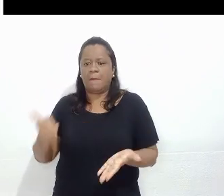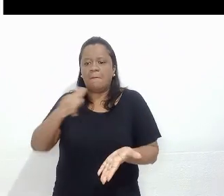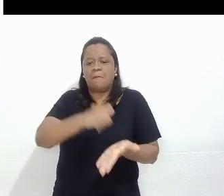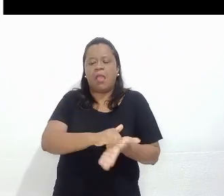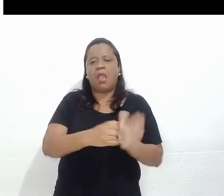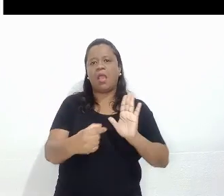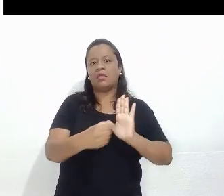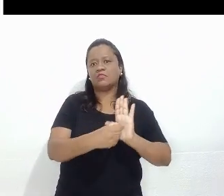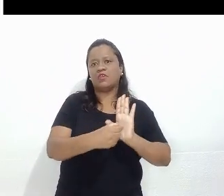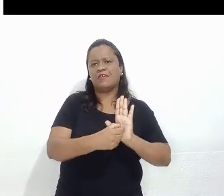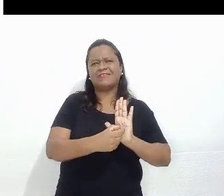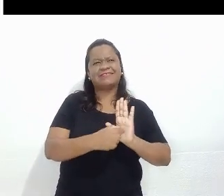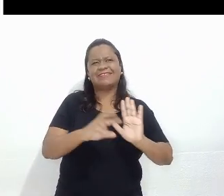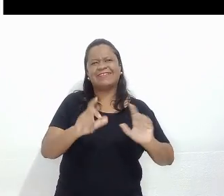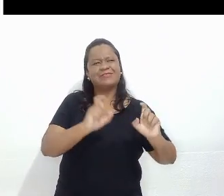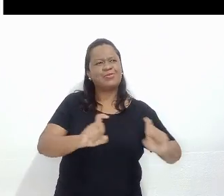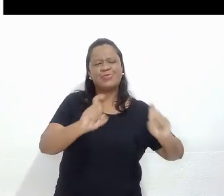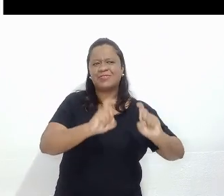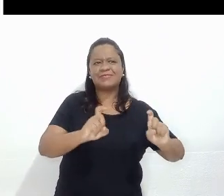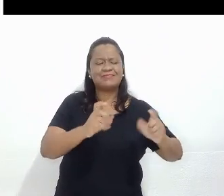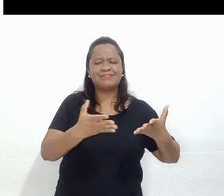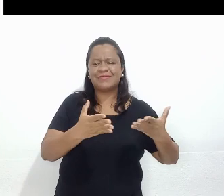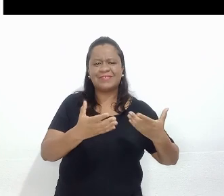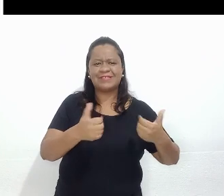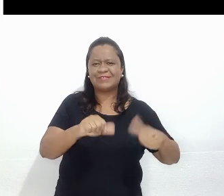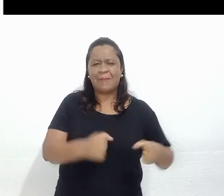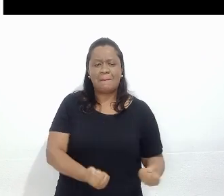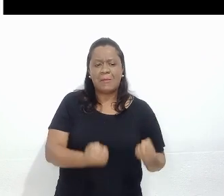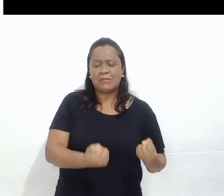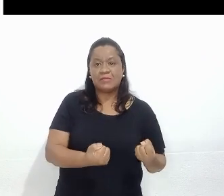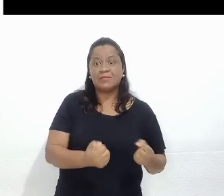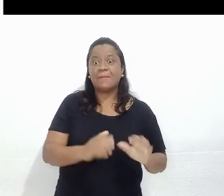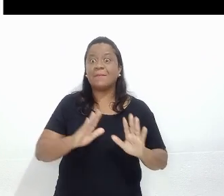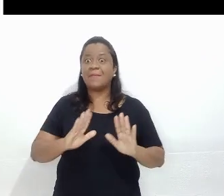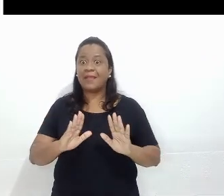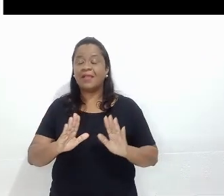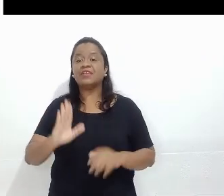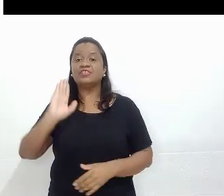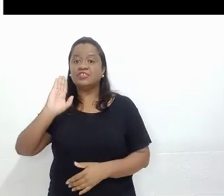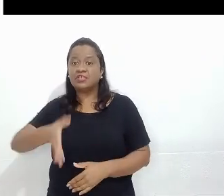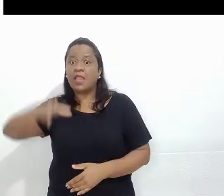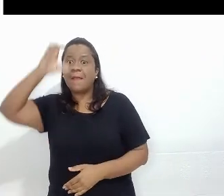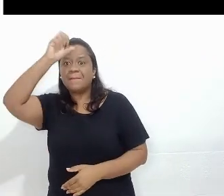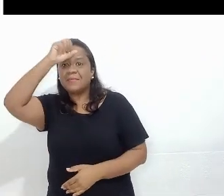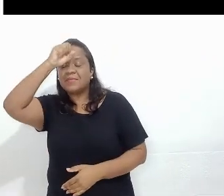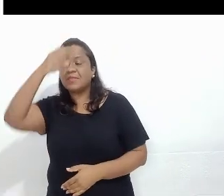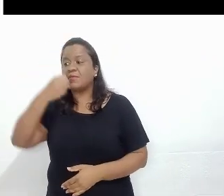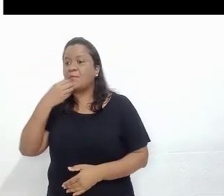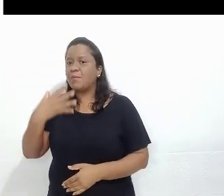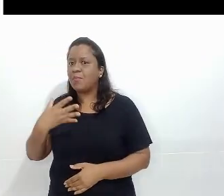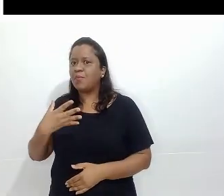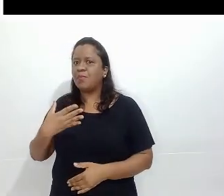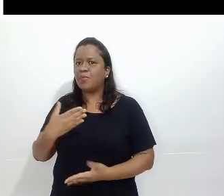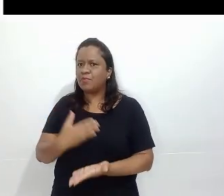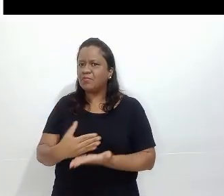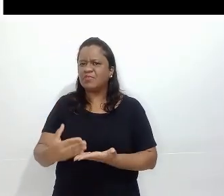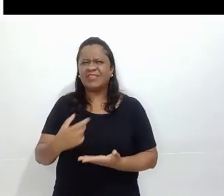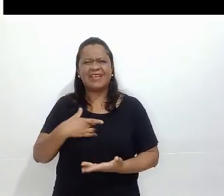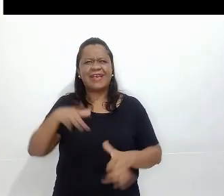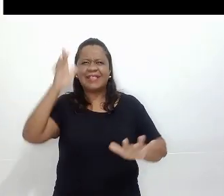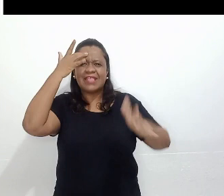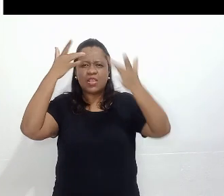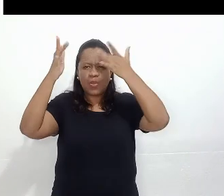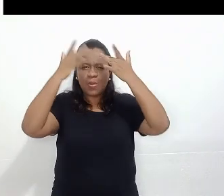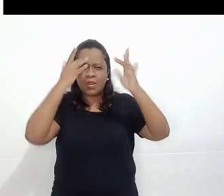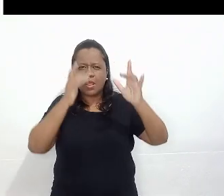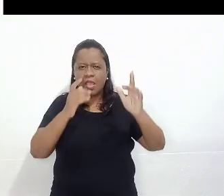eu estou sem equipamento, meu equipamento não comporta e tal, mas aprenda porque é bom você, mesmo que você não vá decorar todas